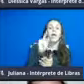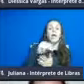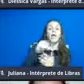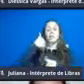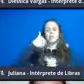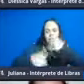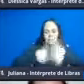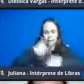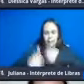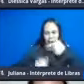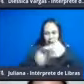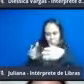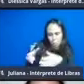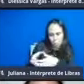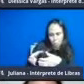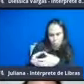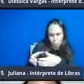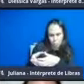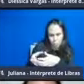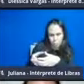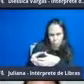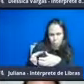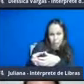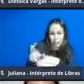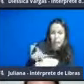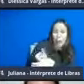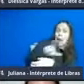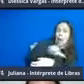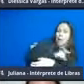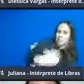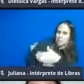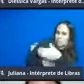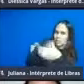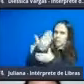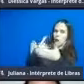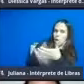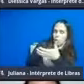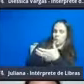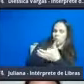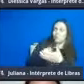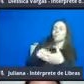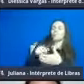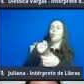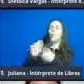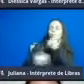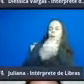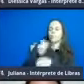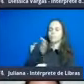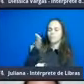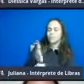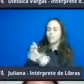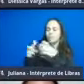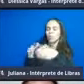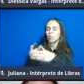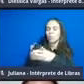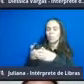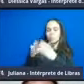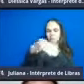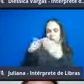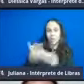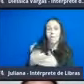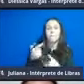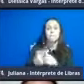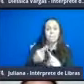escola, antes de nascer o projeto do livro, o livro vocês vão ver que depois ele foi algo, né, que